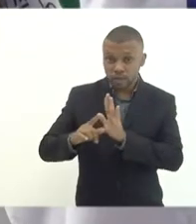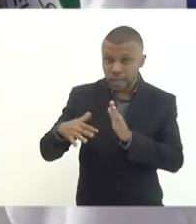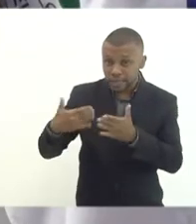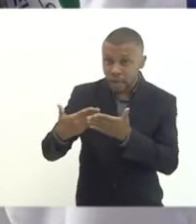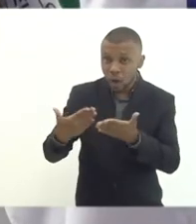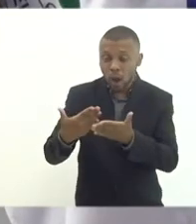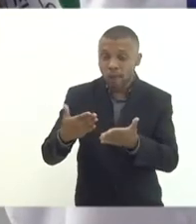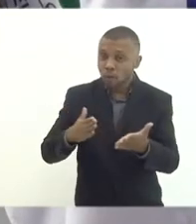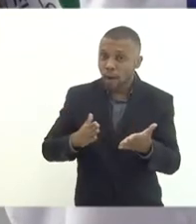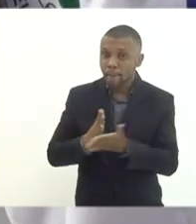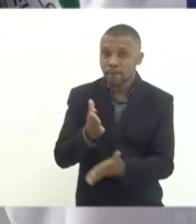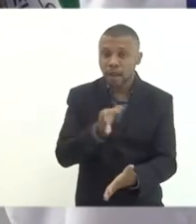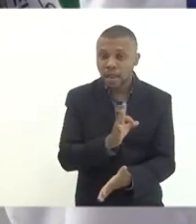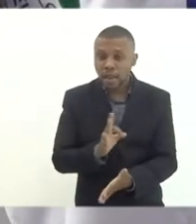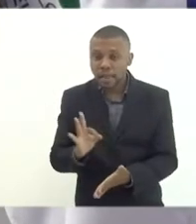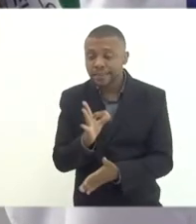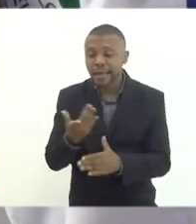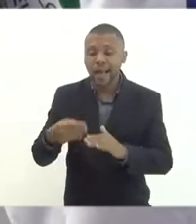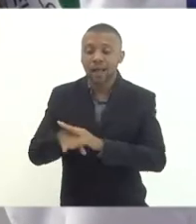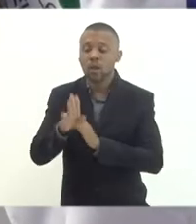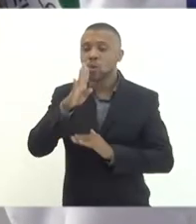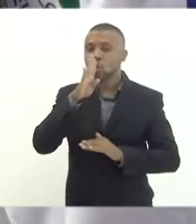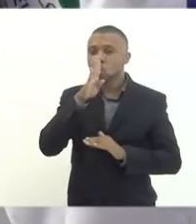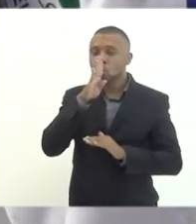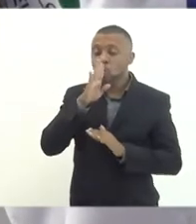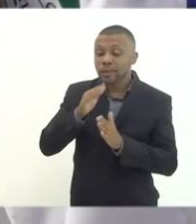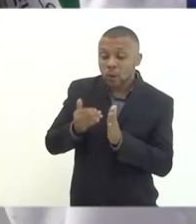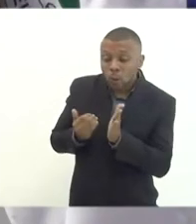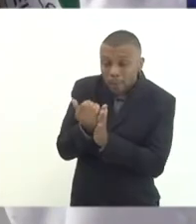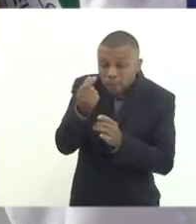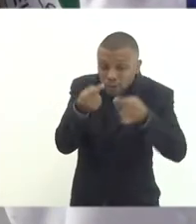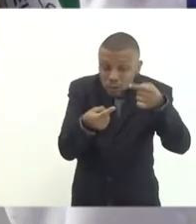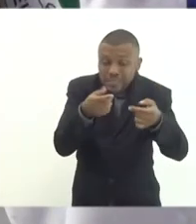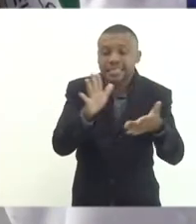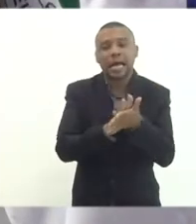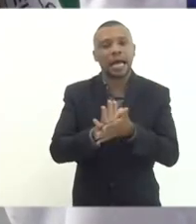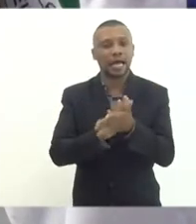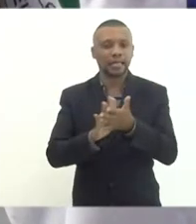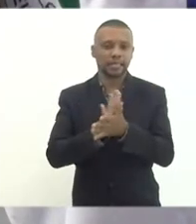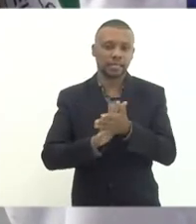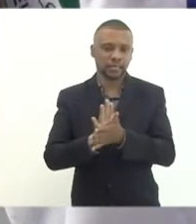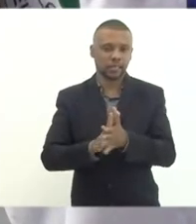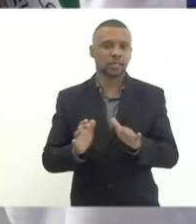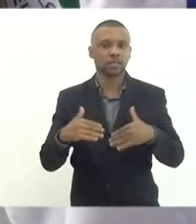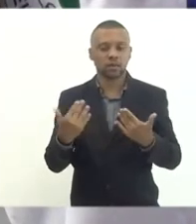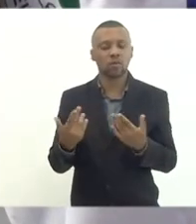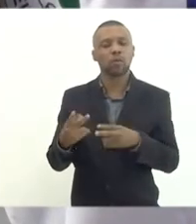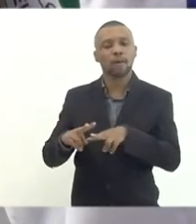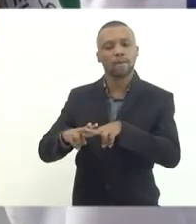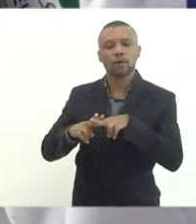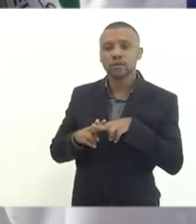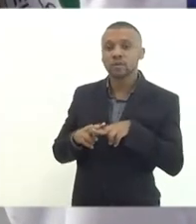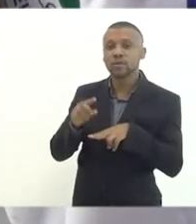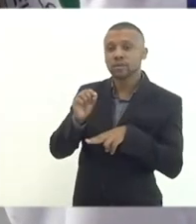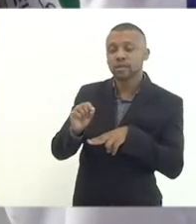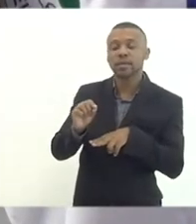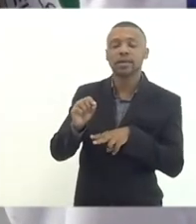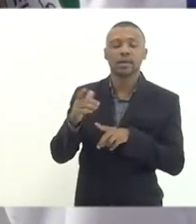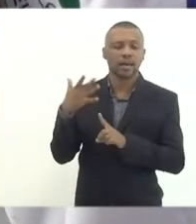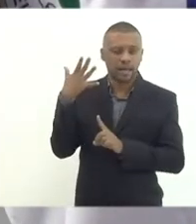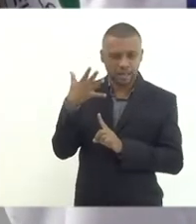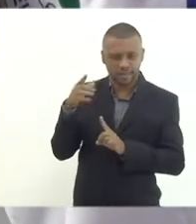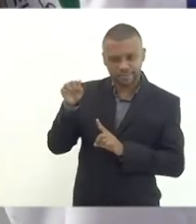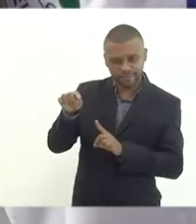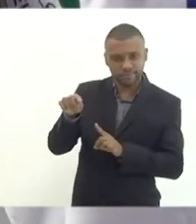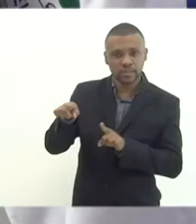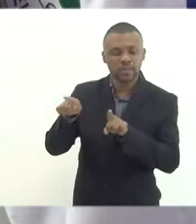agora não saiu da gaveta não saiu não veio a falta então é mediante essa fala